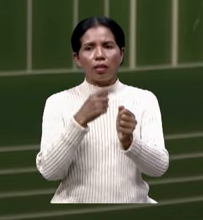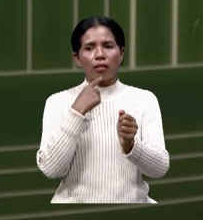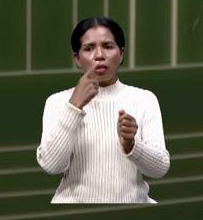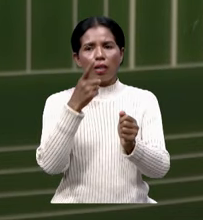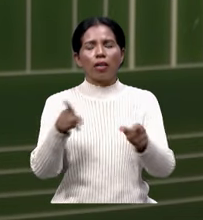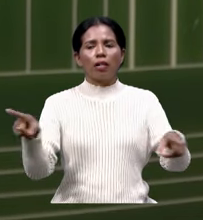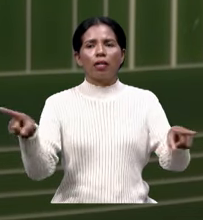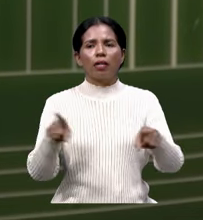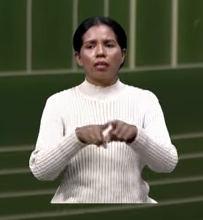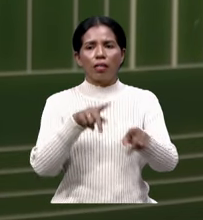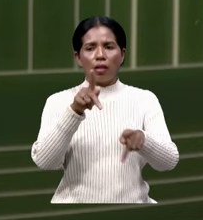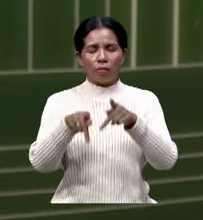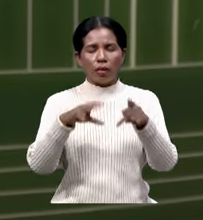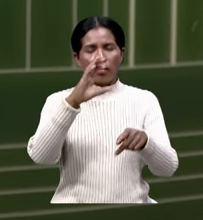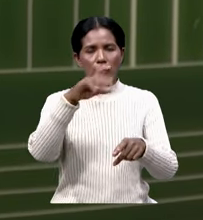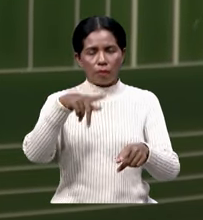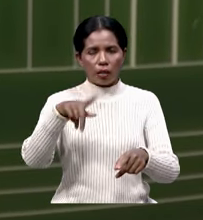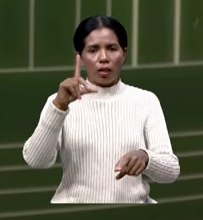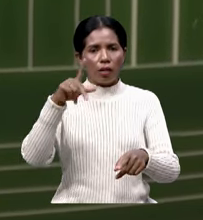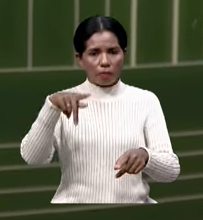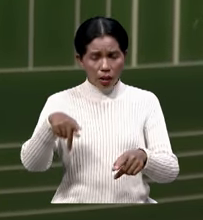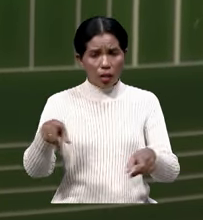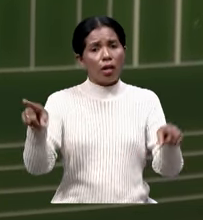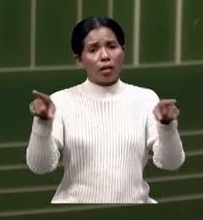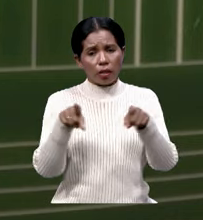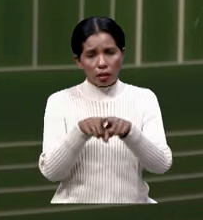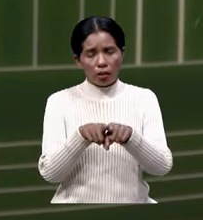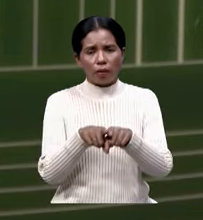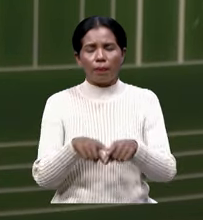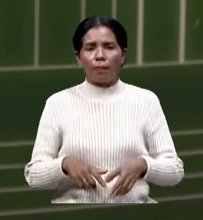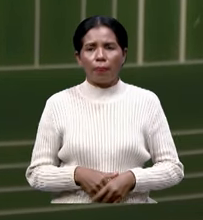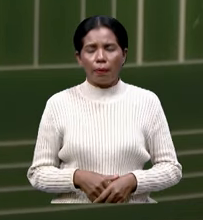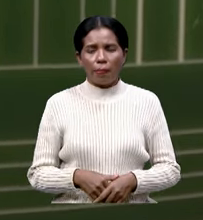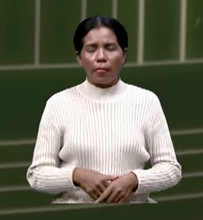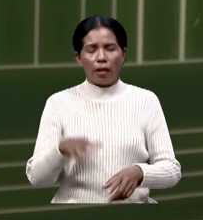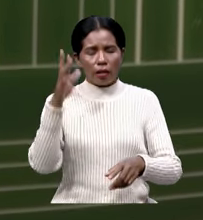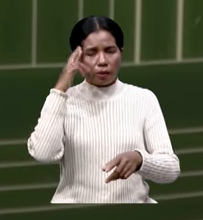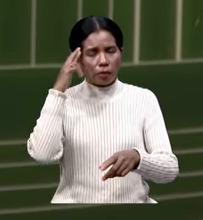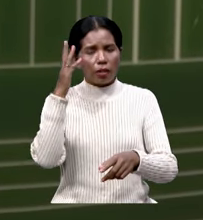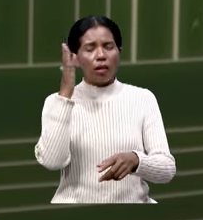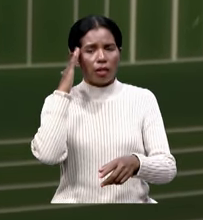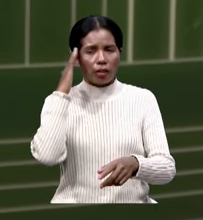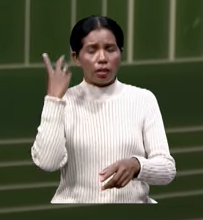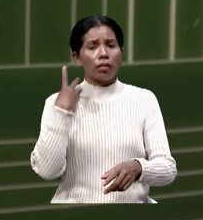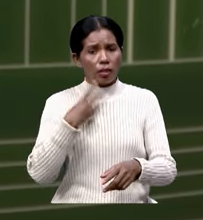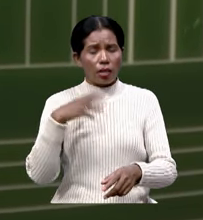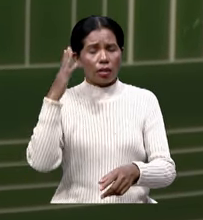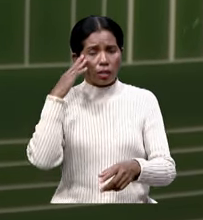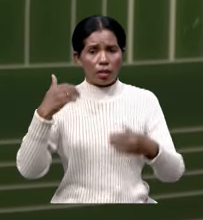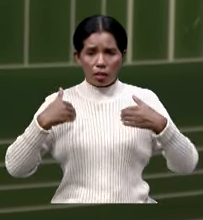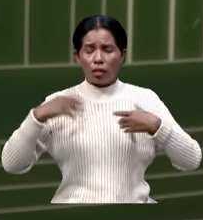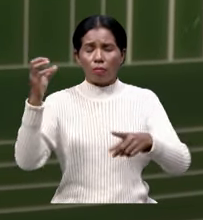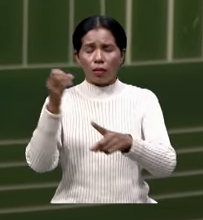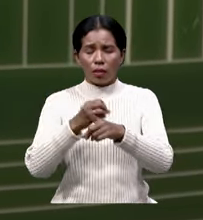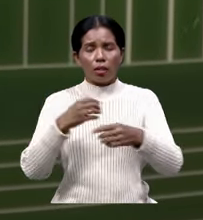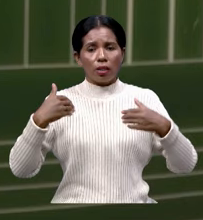comitimento a nessa comunidade CPLP. Né? Nomos, a nessa reconhecimento, kata ita reconhece duni e a oportunidade de mercado